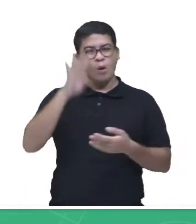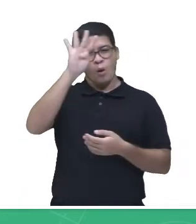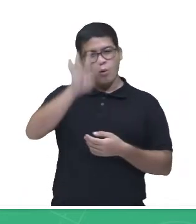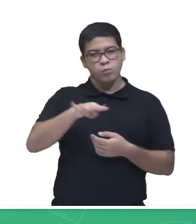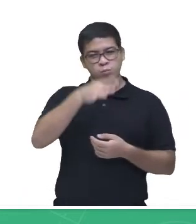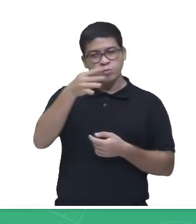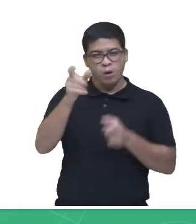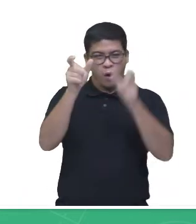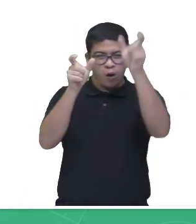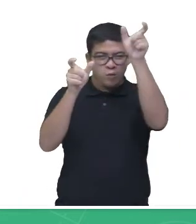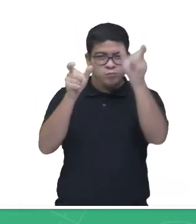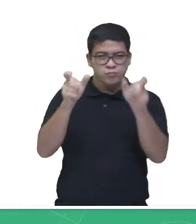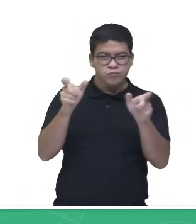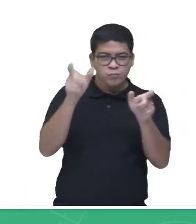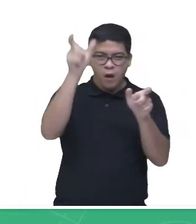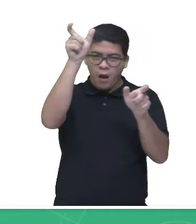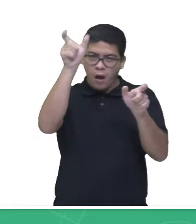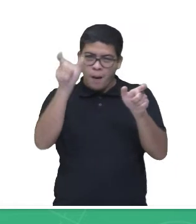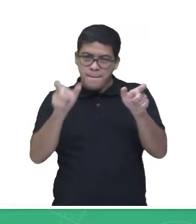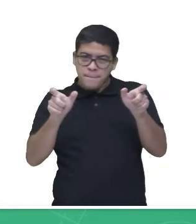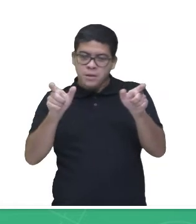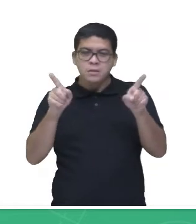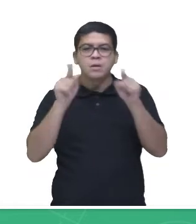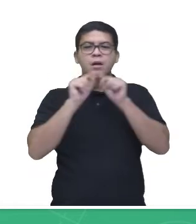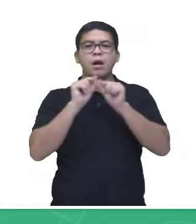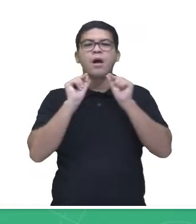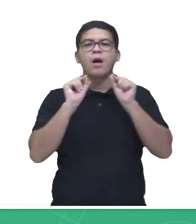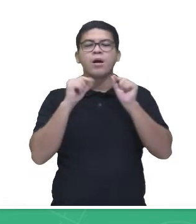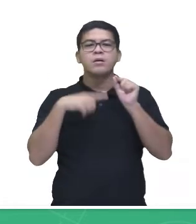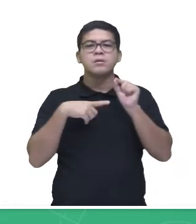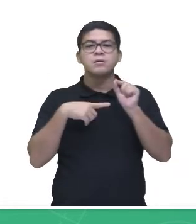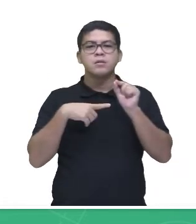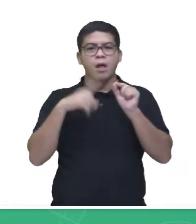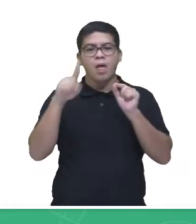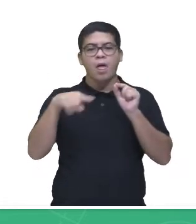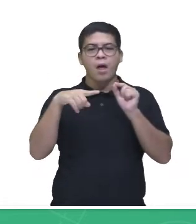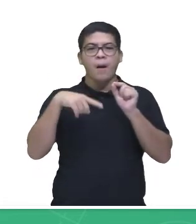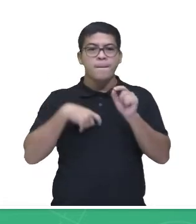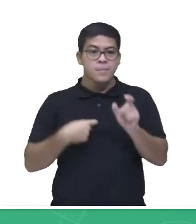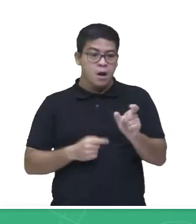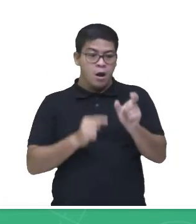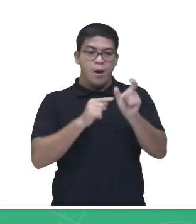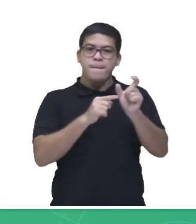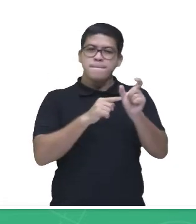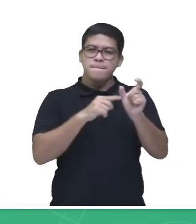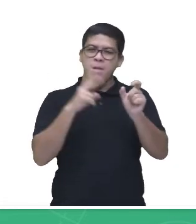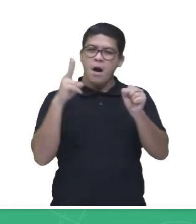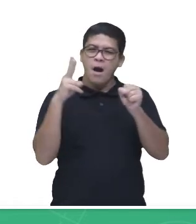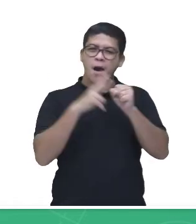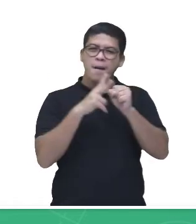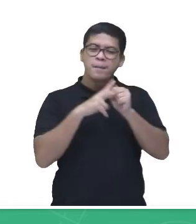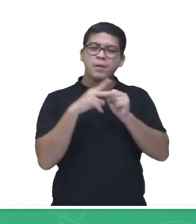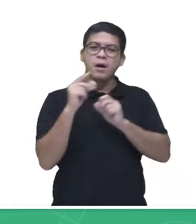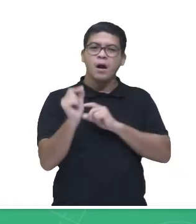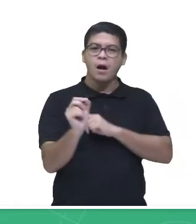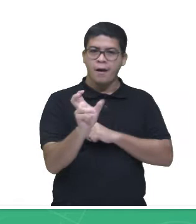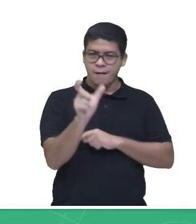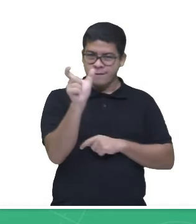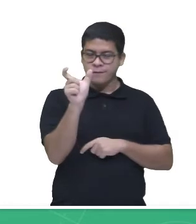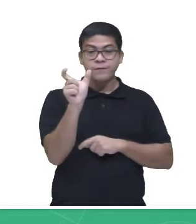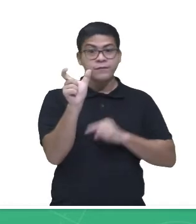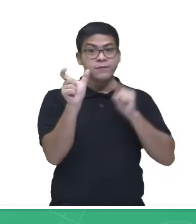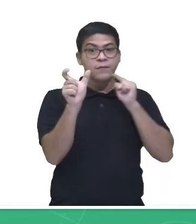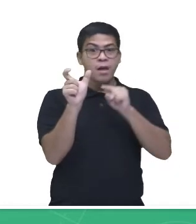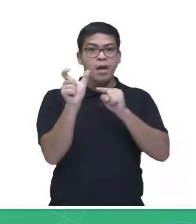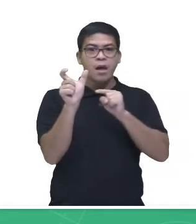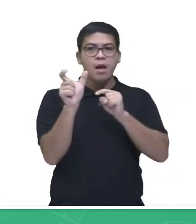transformações, mudanças. Essa partezinha, o que é, professor? A raiz do verbo, ok? Todos serão alterados.